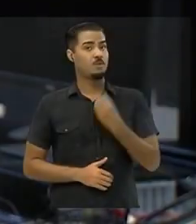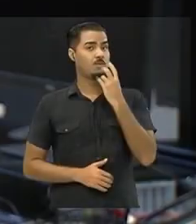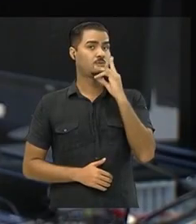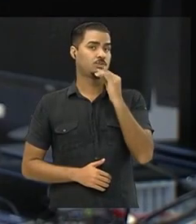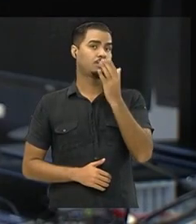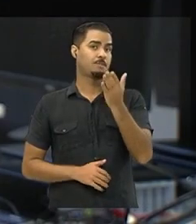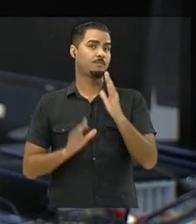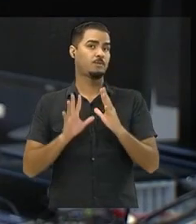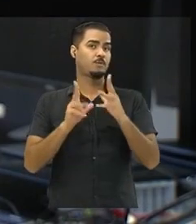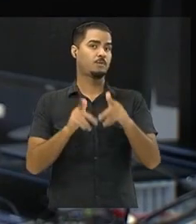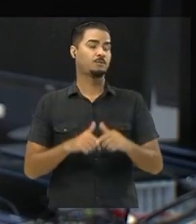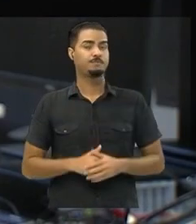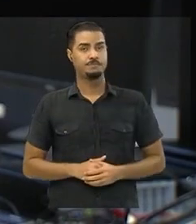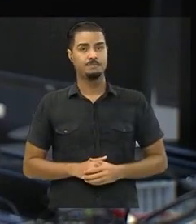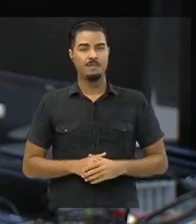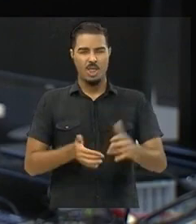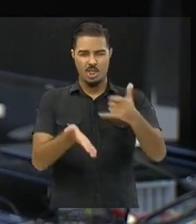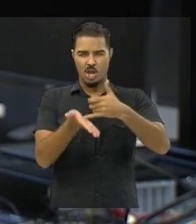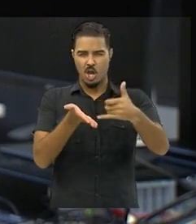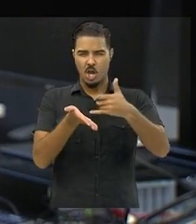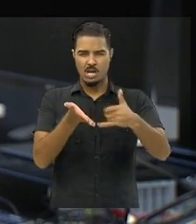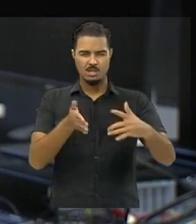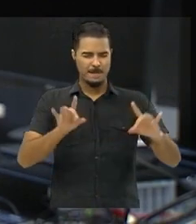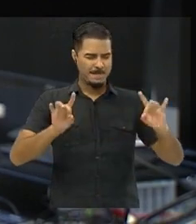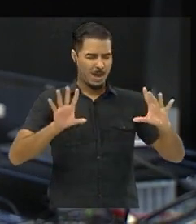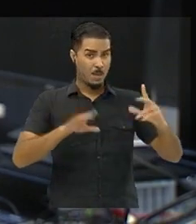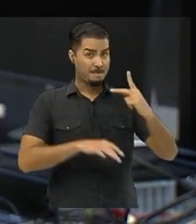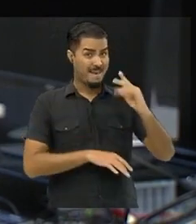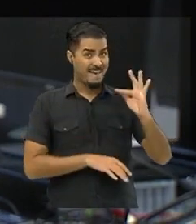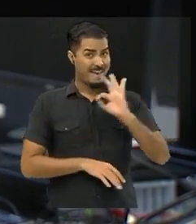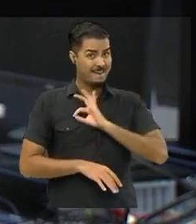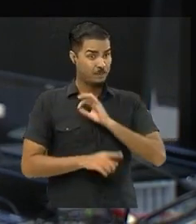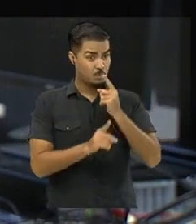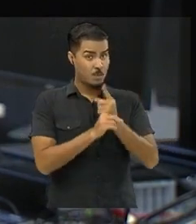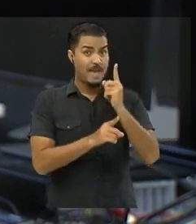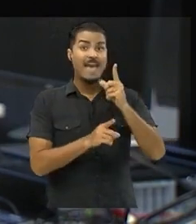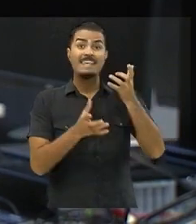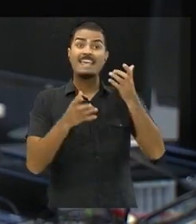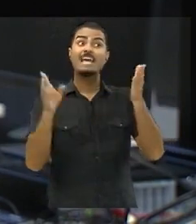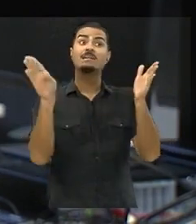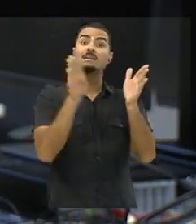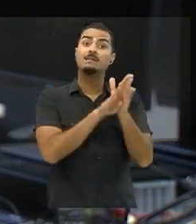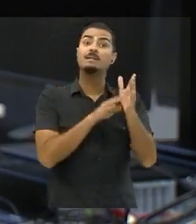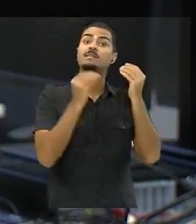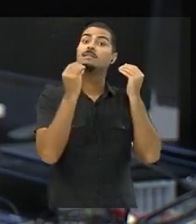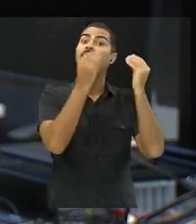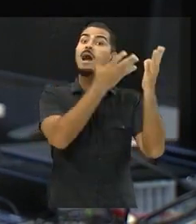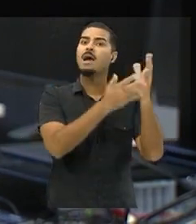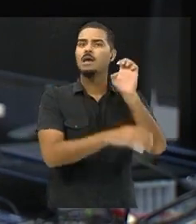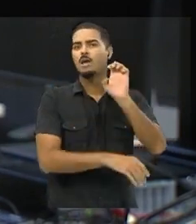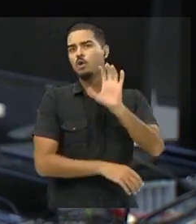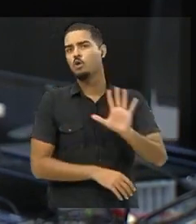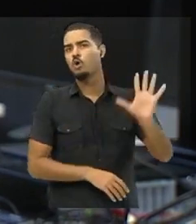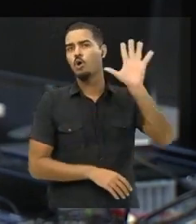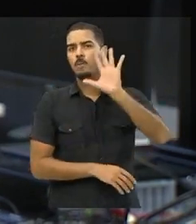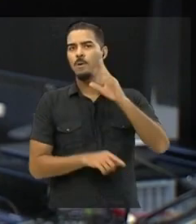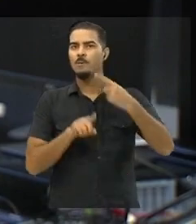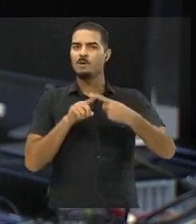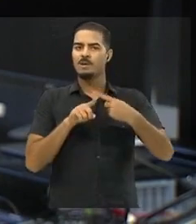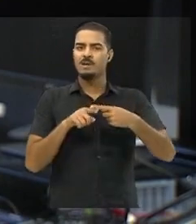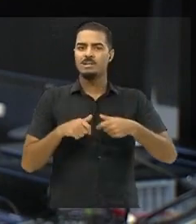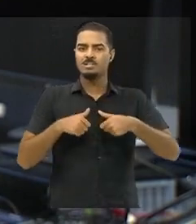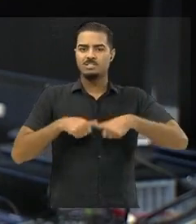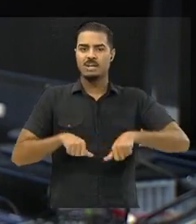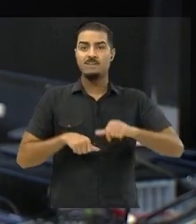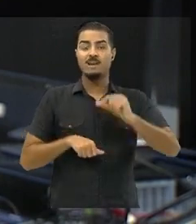o destino da droga segundo a polícia federal era a europa já que a embarcação estava prestes a encerrar a participação na temporada